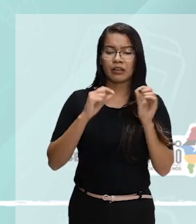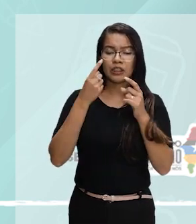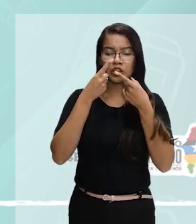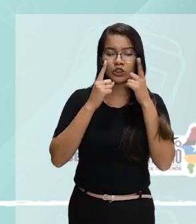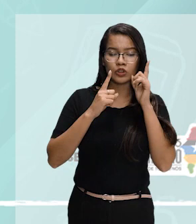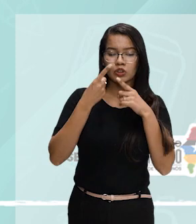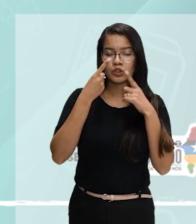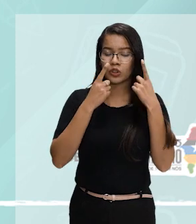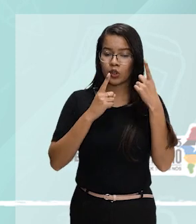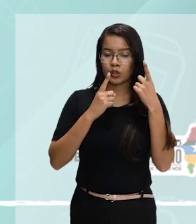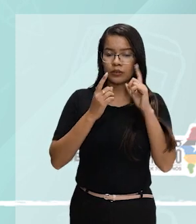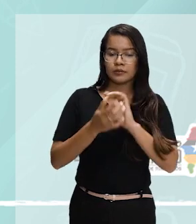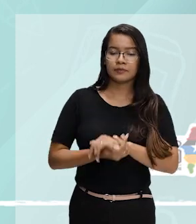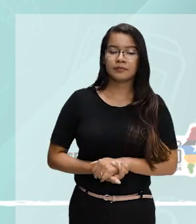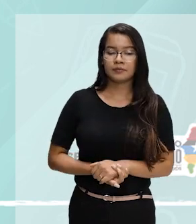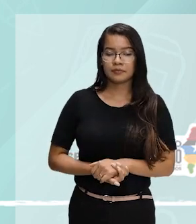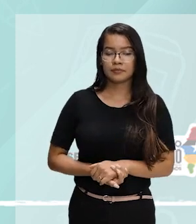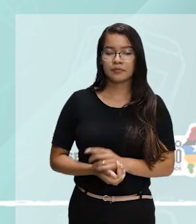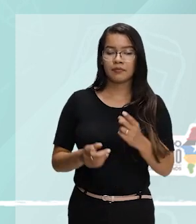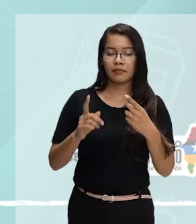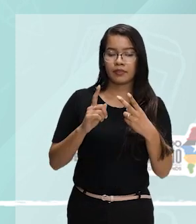né? Choro ou choro, né?